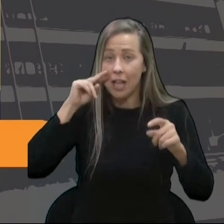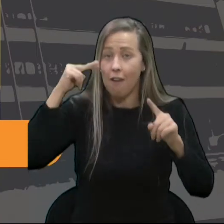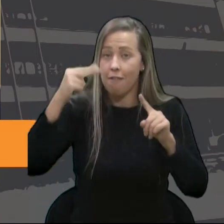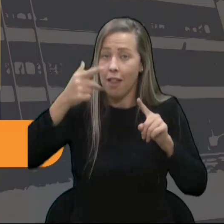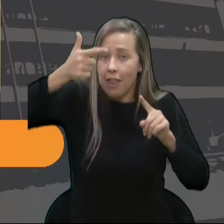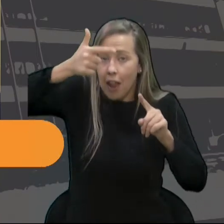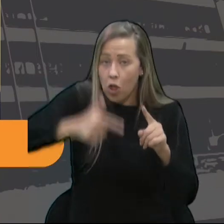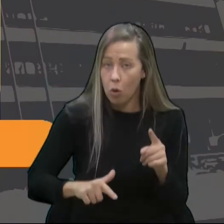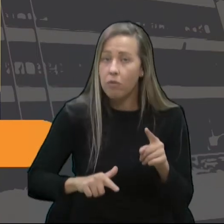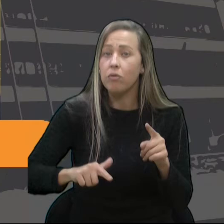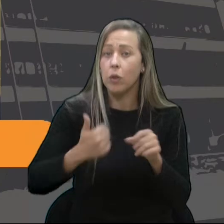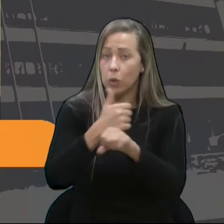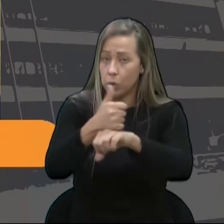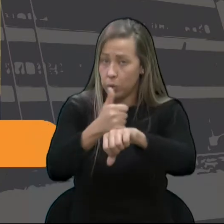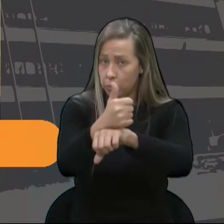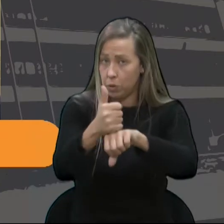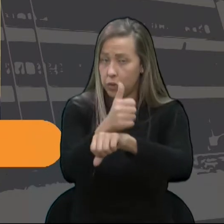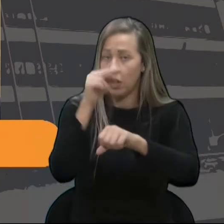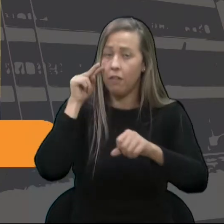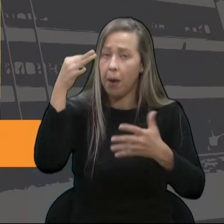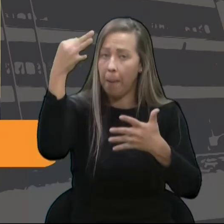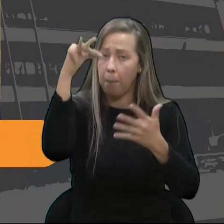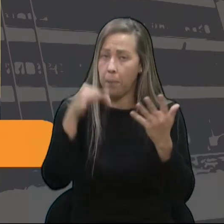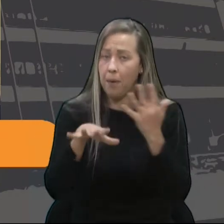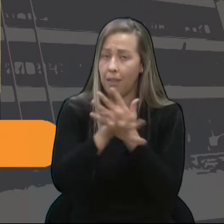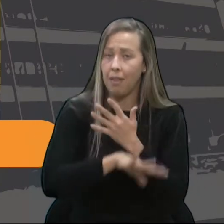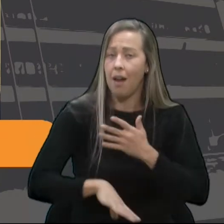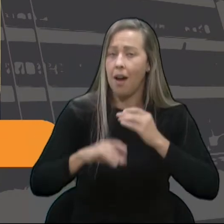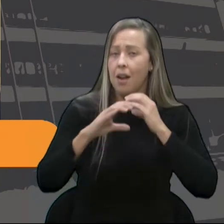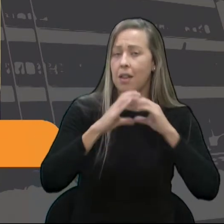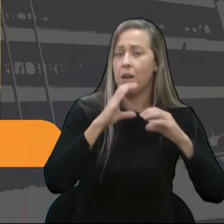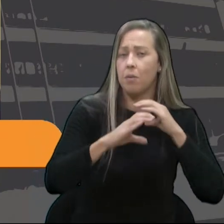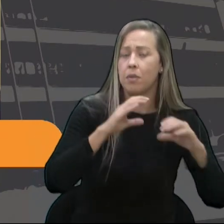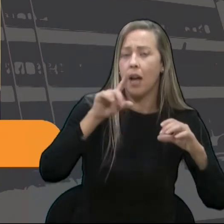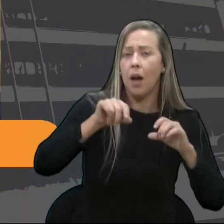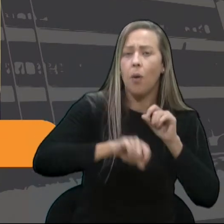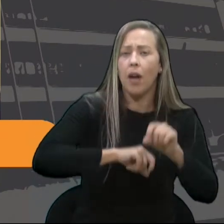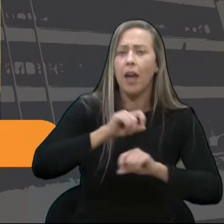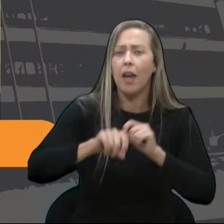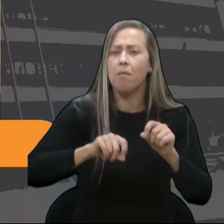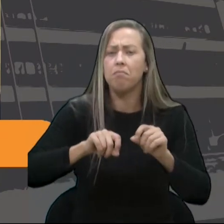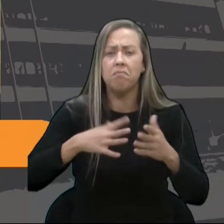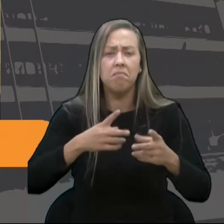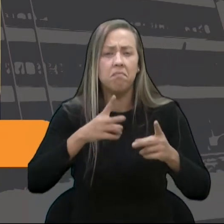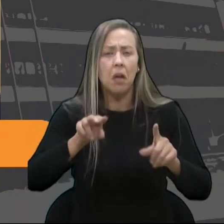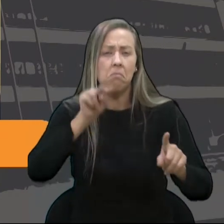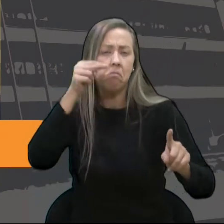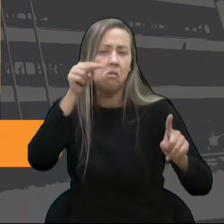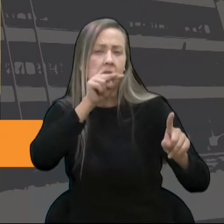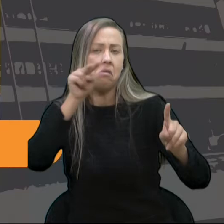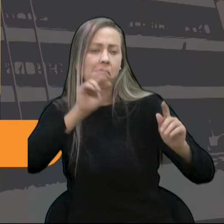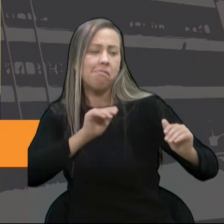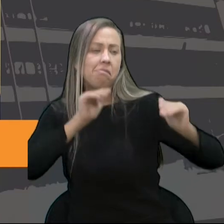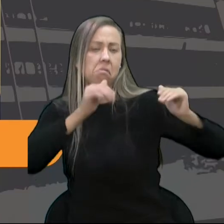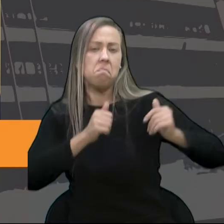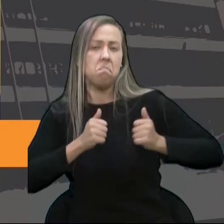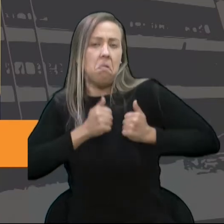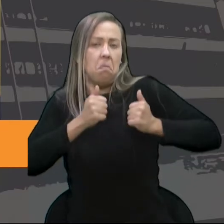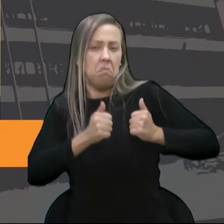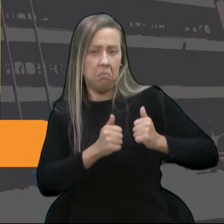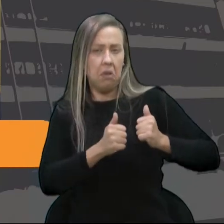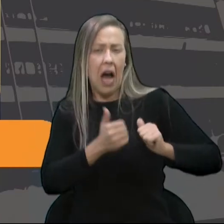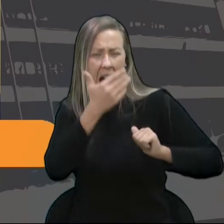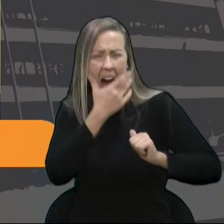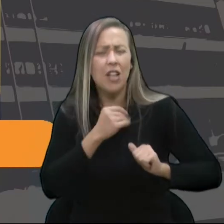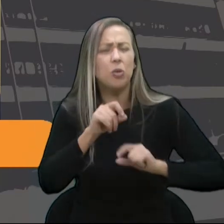pelos próprios profissionais da comunicação, que é uma certa presunção, uma certa soberba, e acho